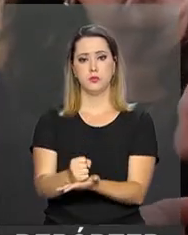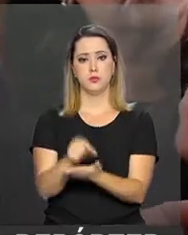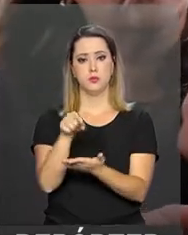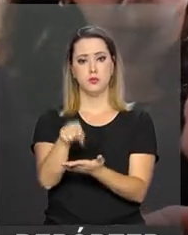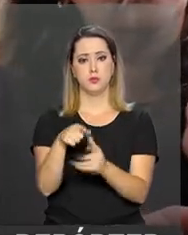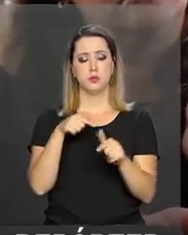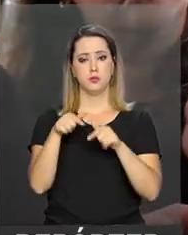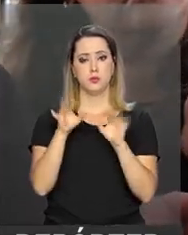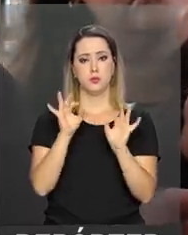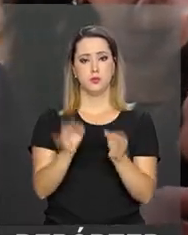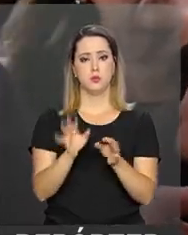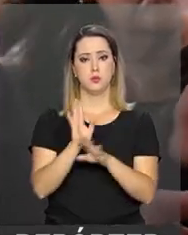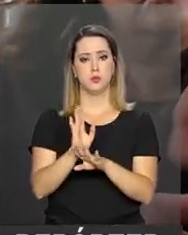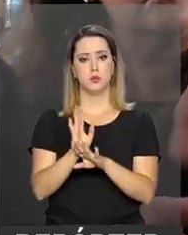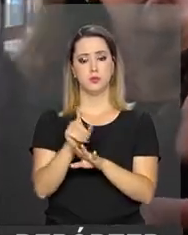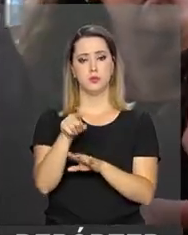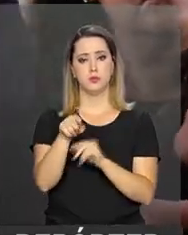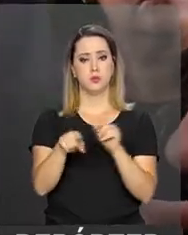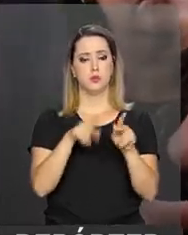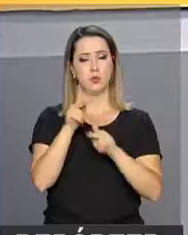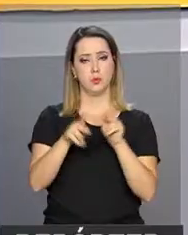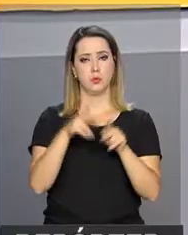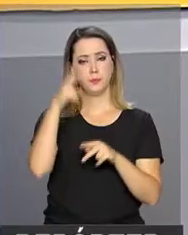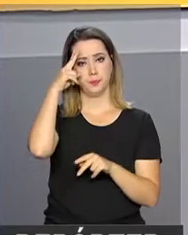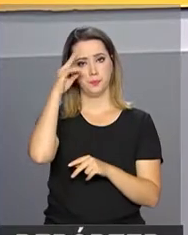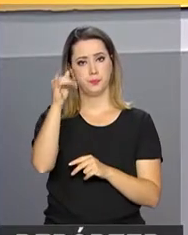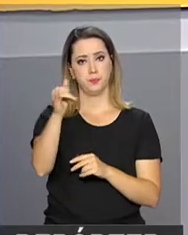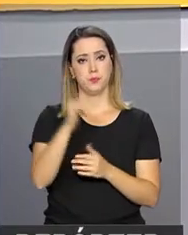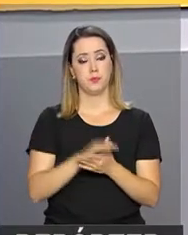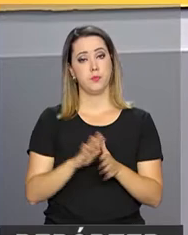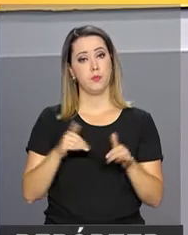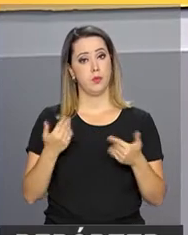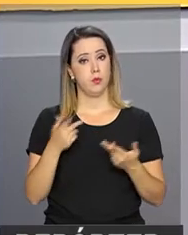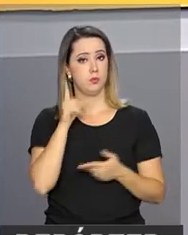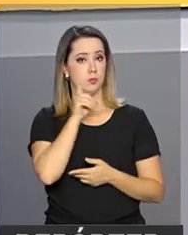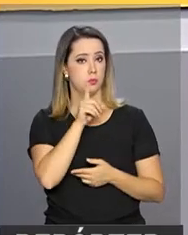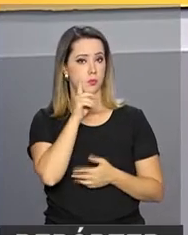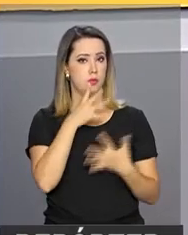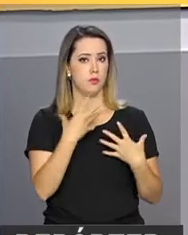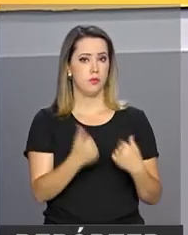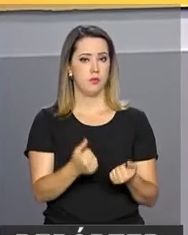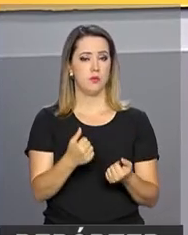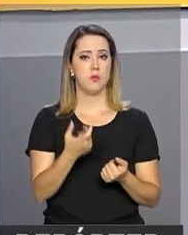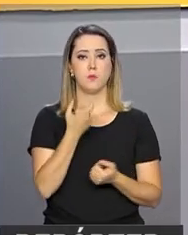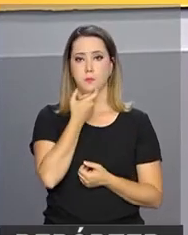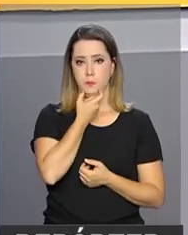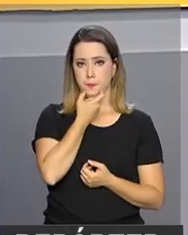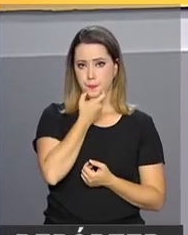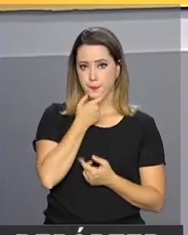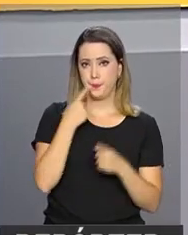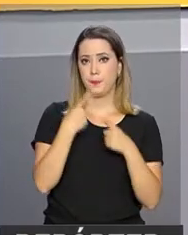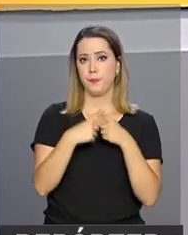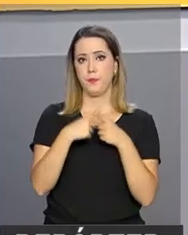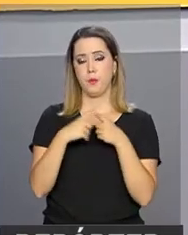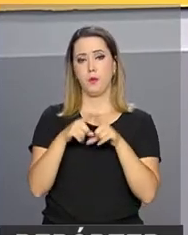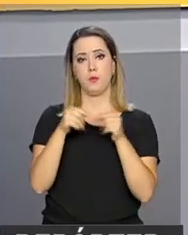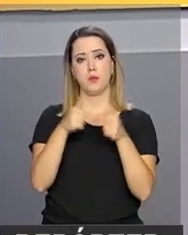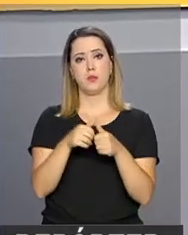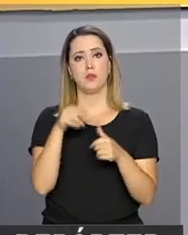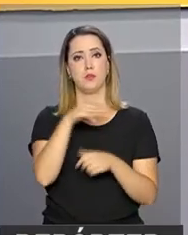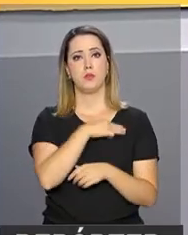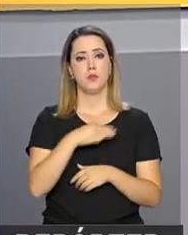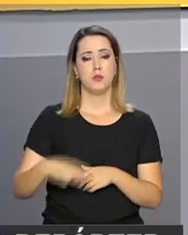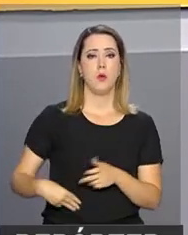ações efetivas de apoio ao povo haitiano. Bom, e dos Estados Unidos nós vamos para a Inglaterra, porque quem está lá